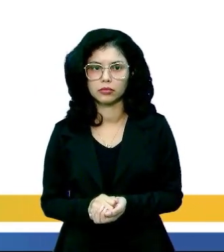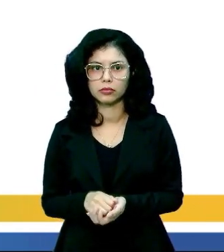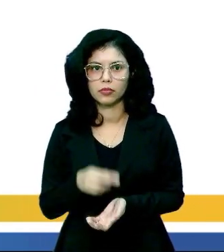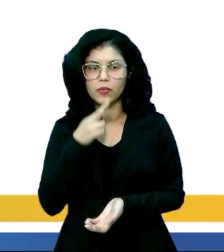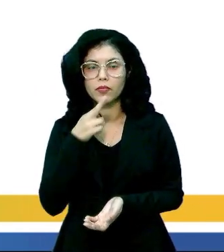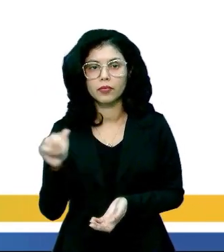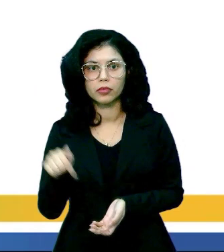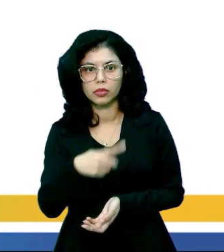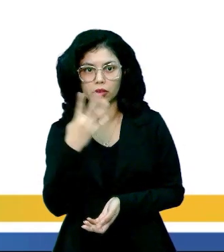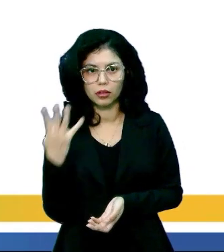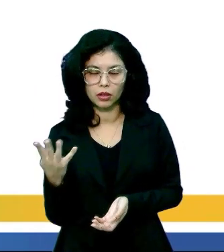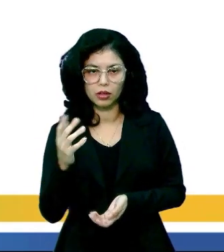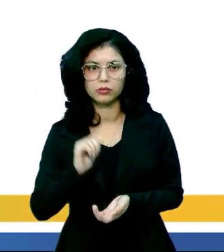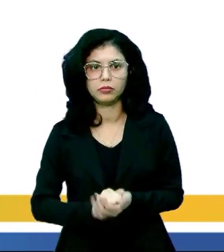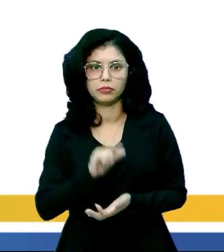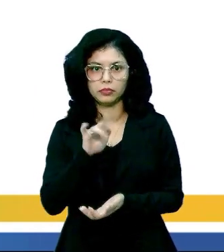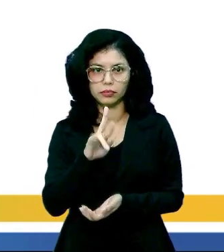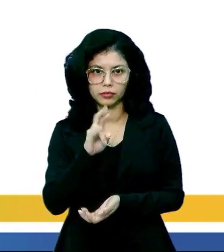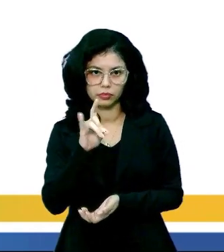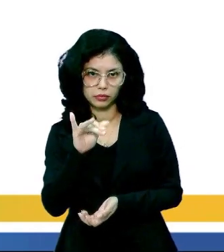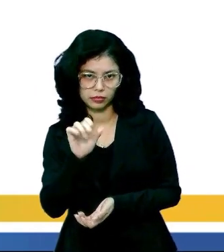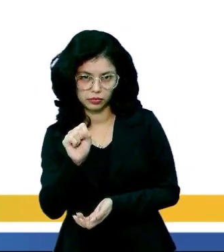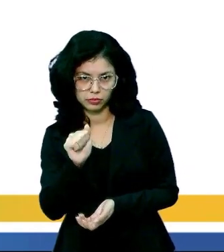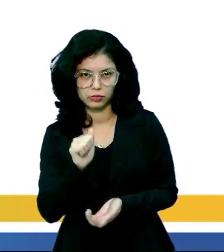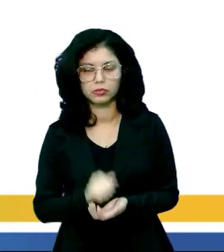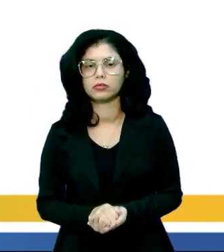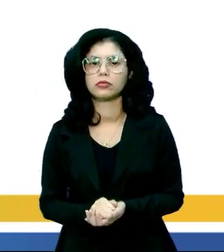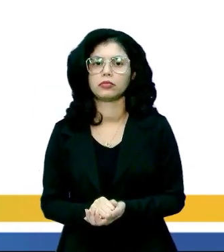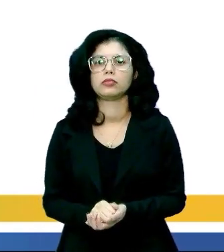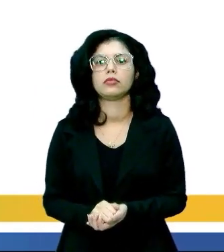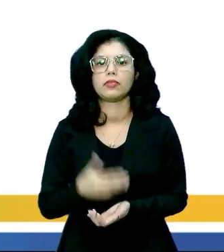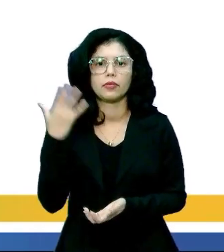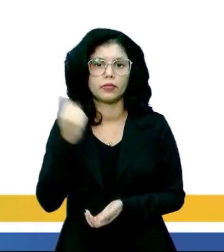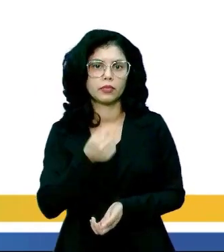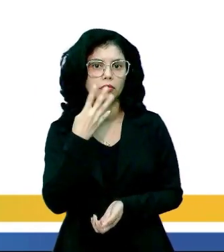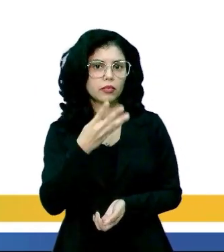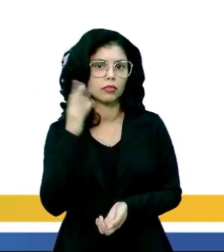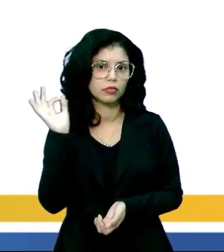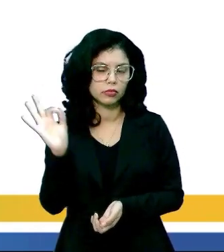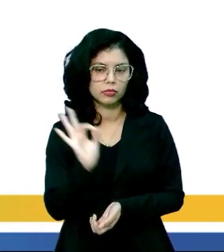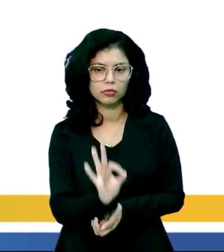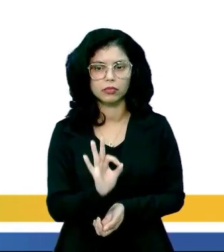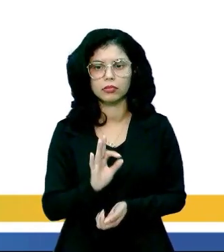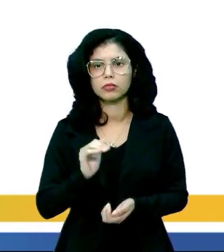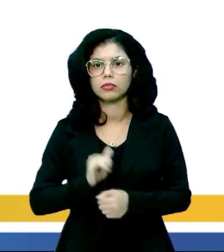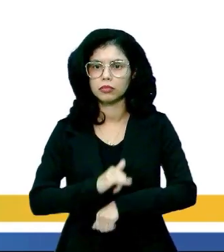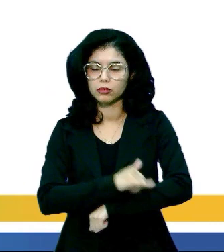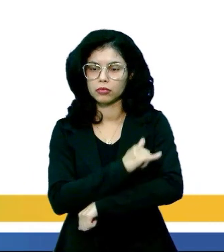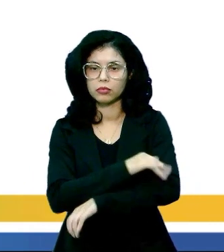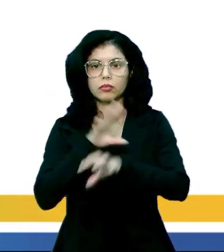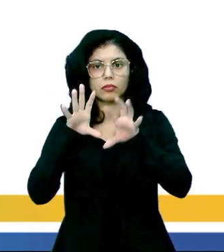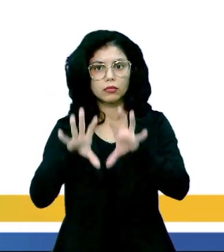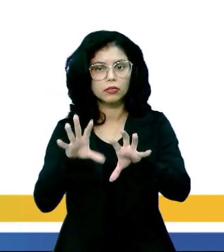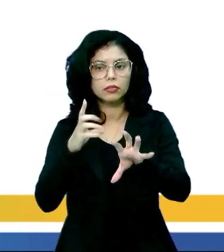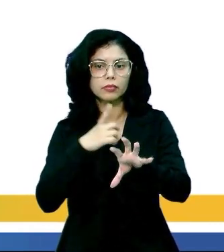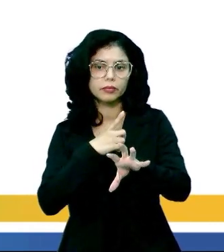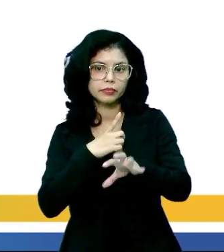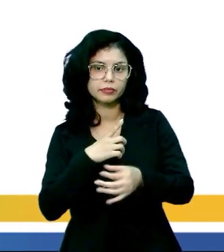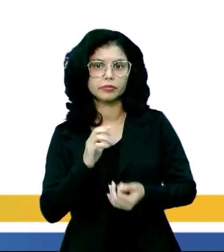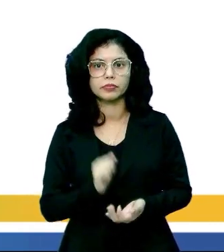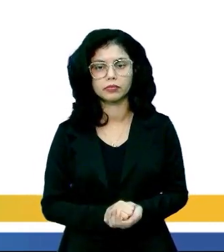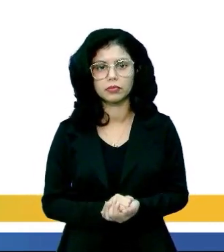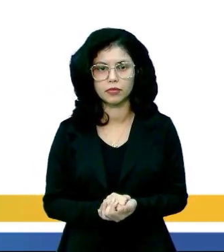X. Corresponde à quantidade de litros de leite com 4% de gordura.